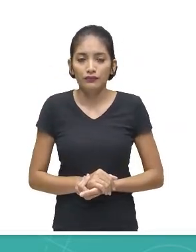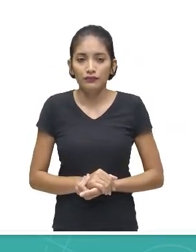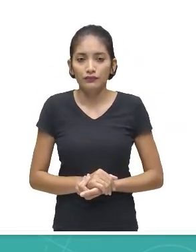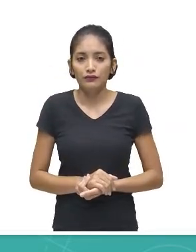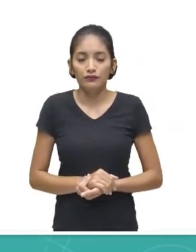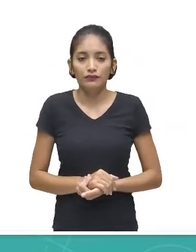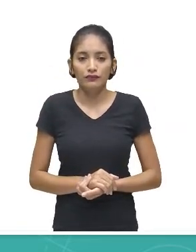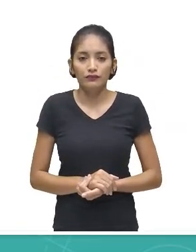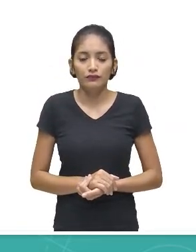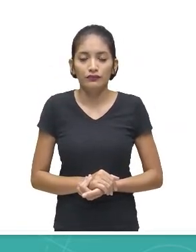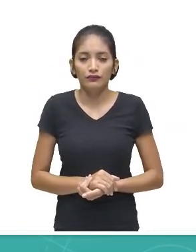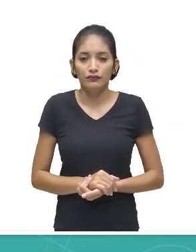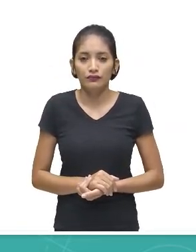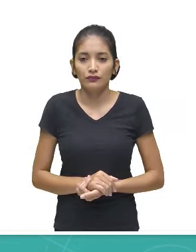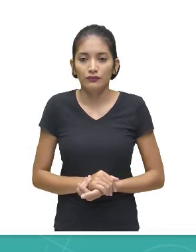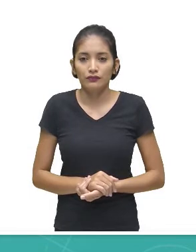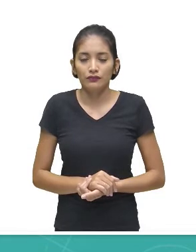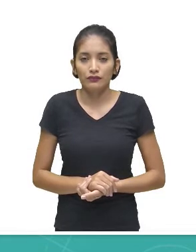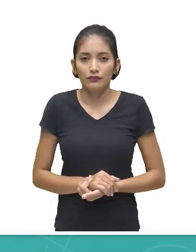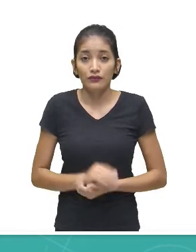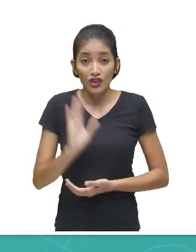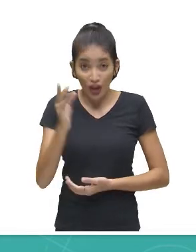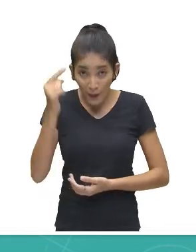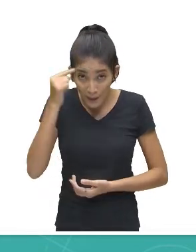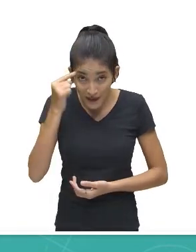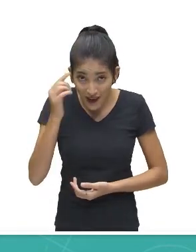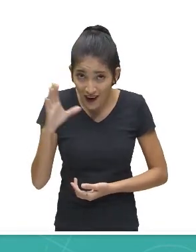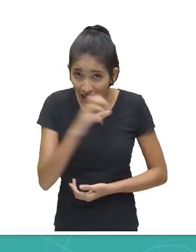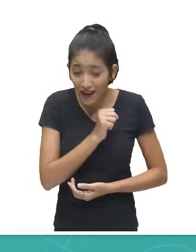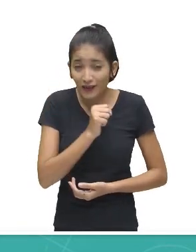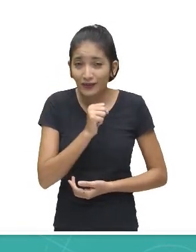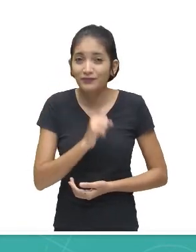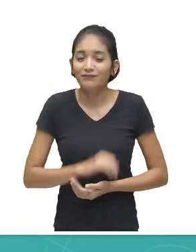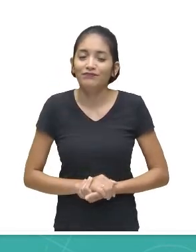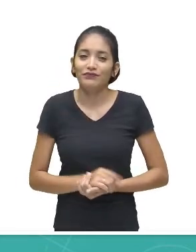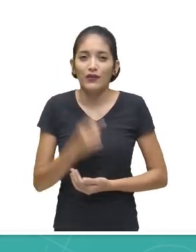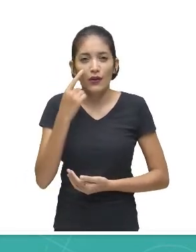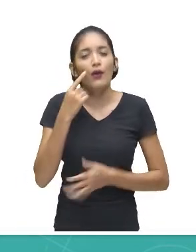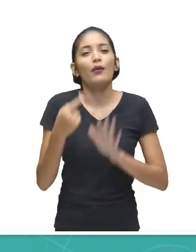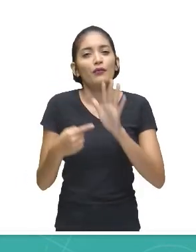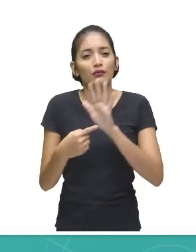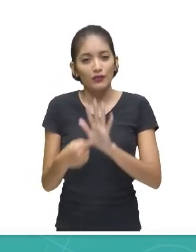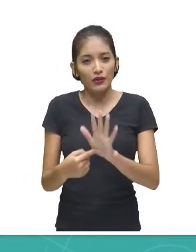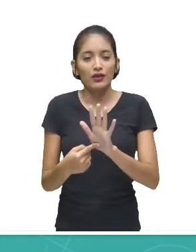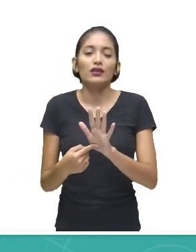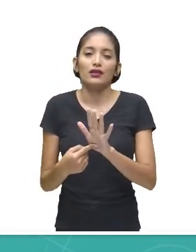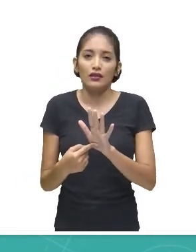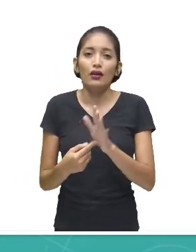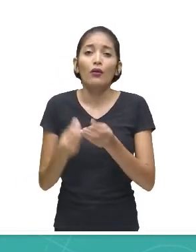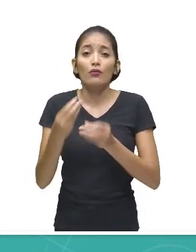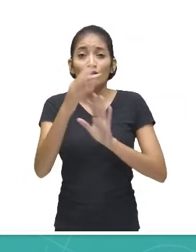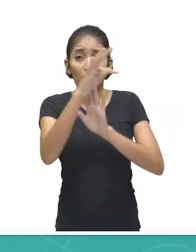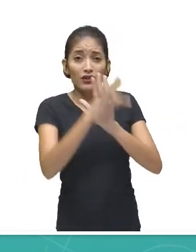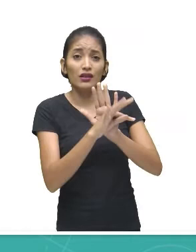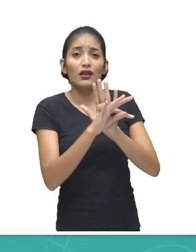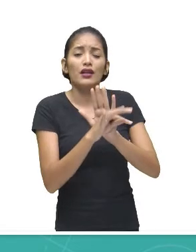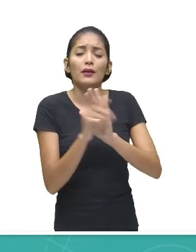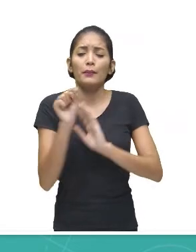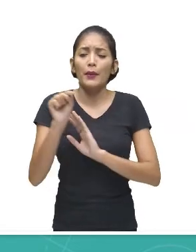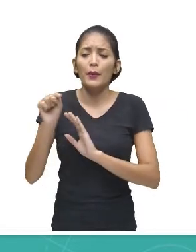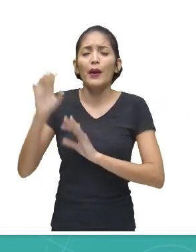lá, pensaram rapidinho? Então, vamos mostrar para vocês como é que esse texto vai ficar pontuado.